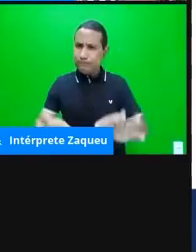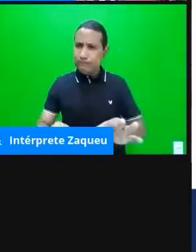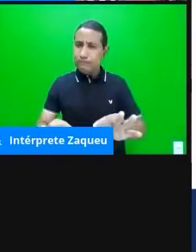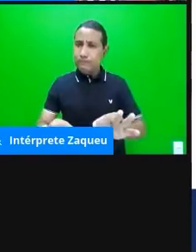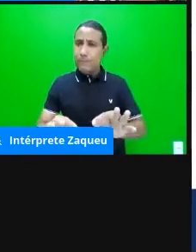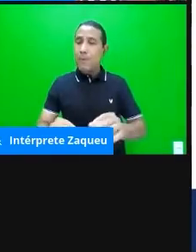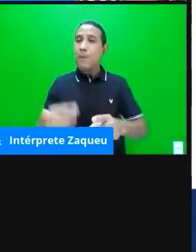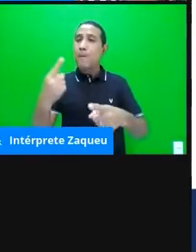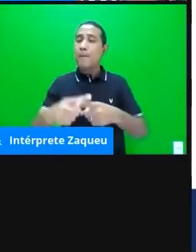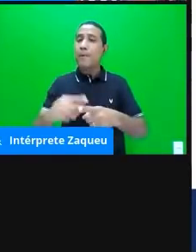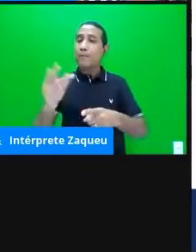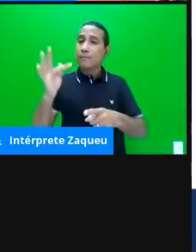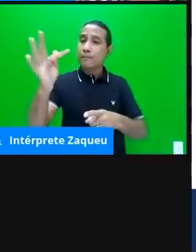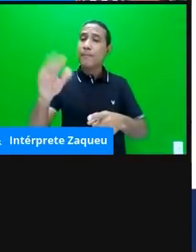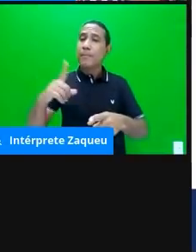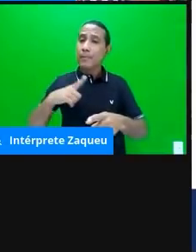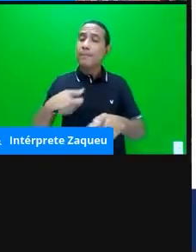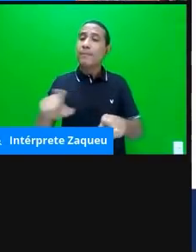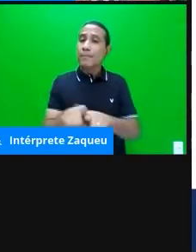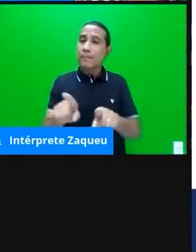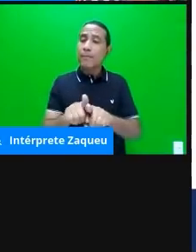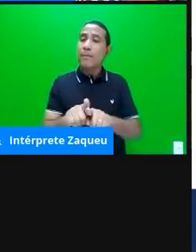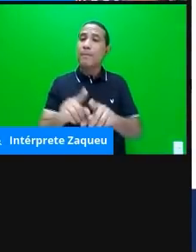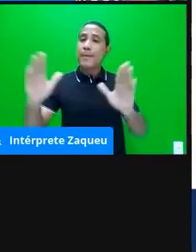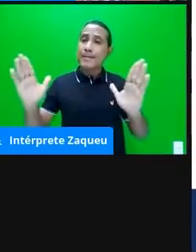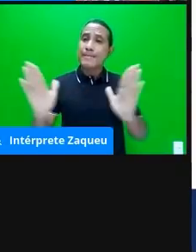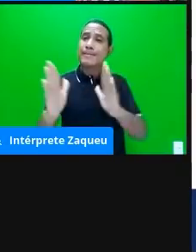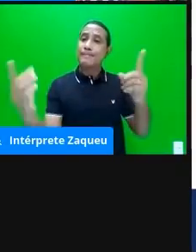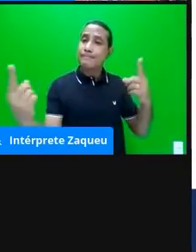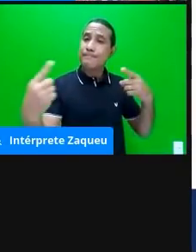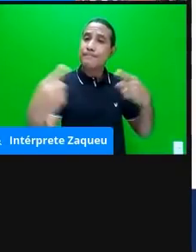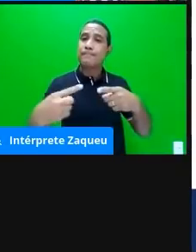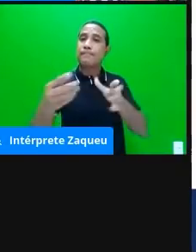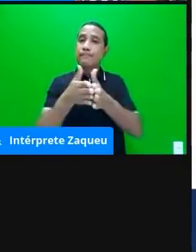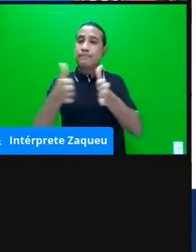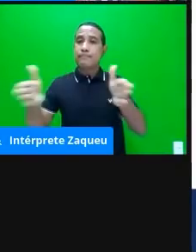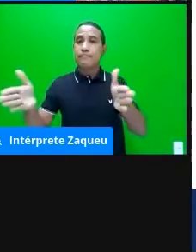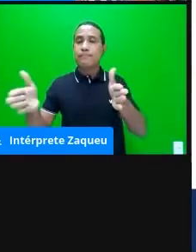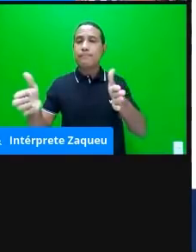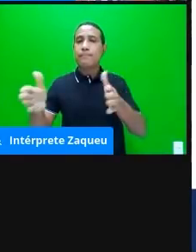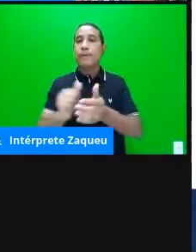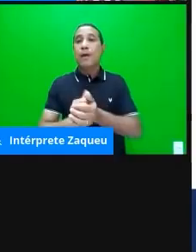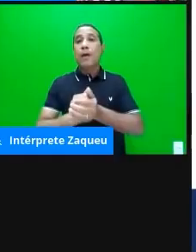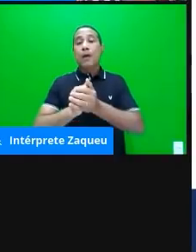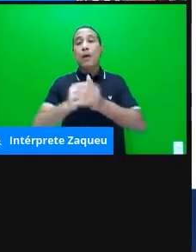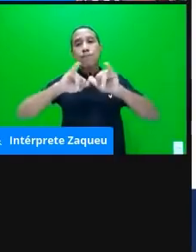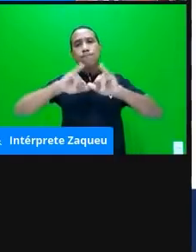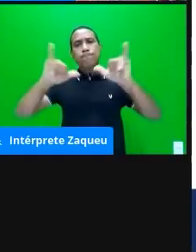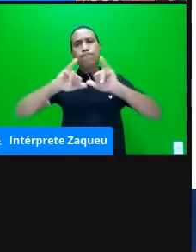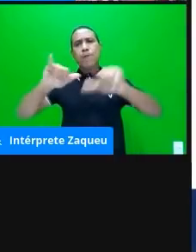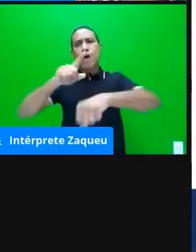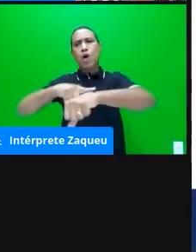de organização neste período. Informar os horários de TV para levar a